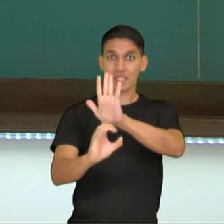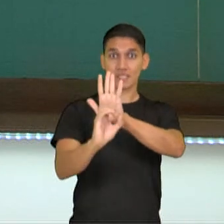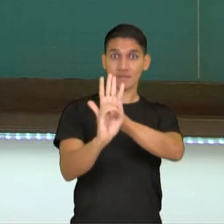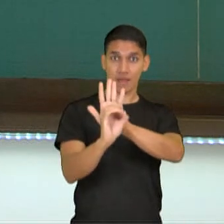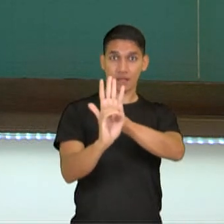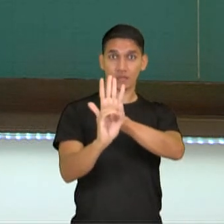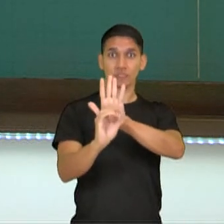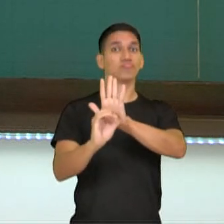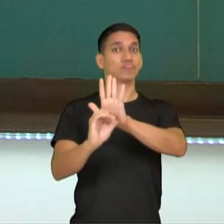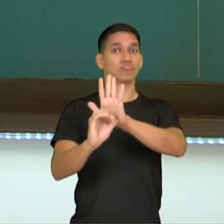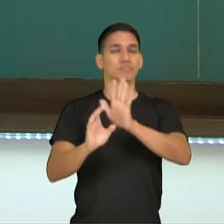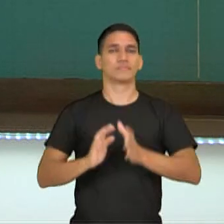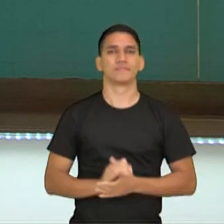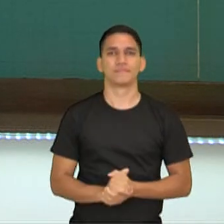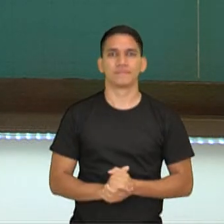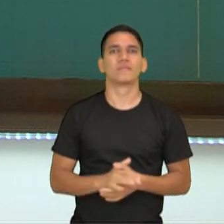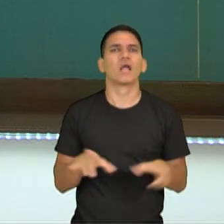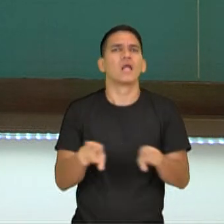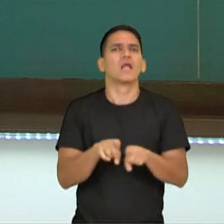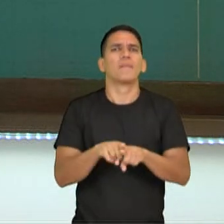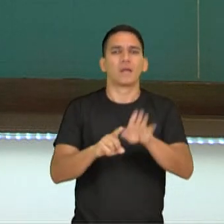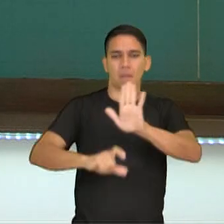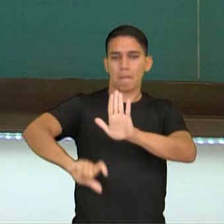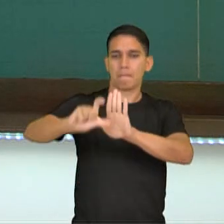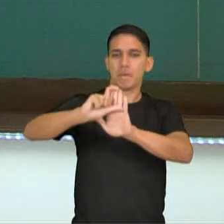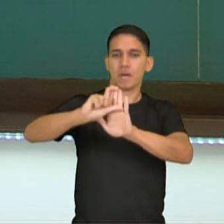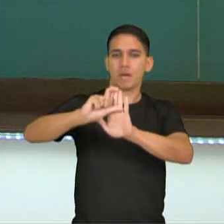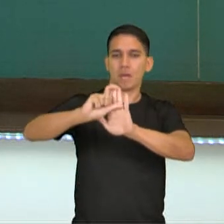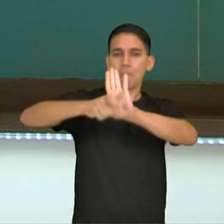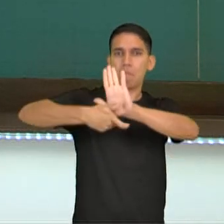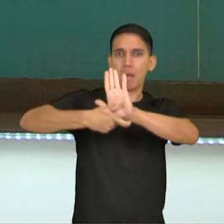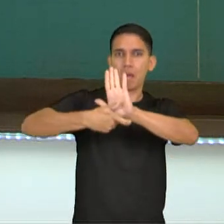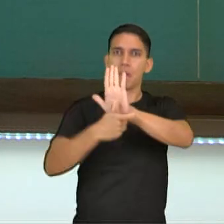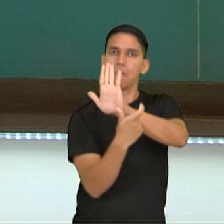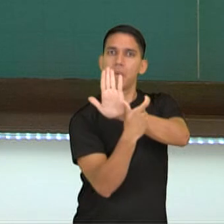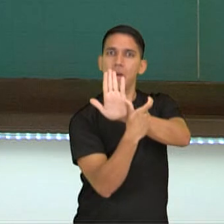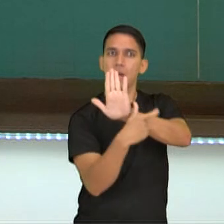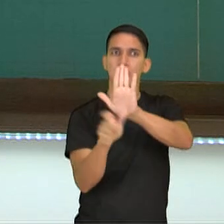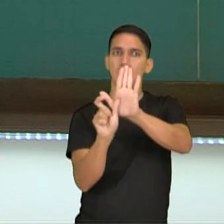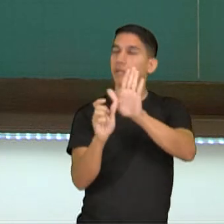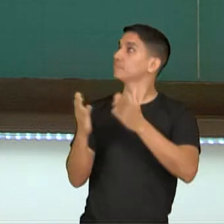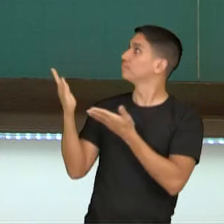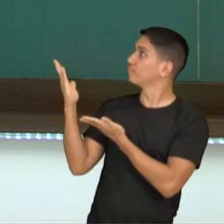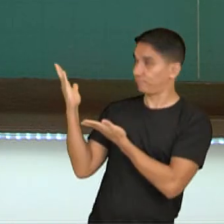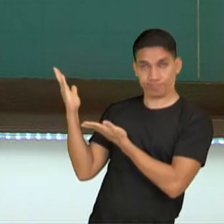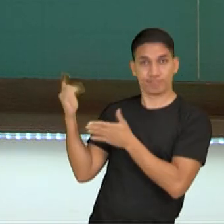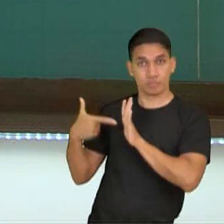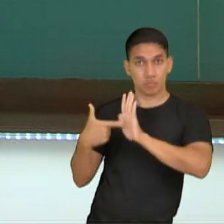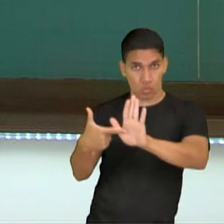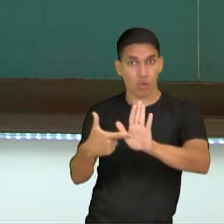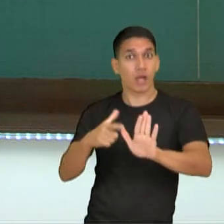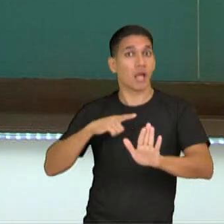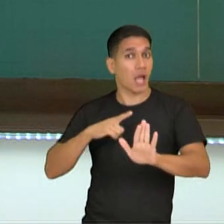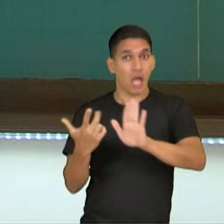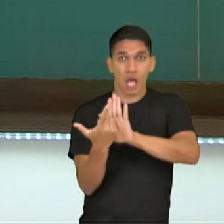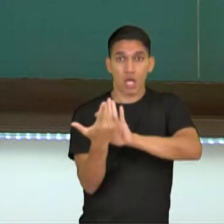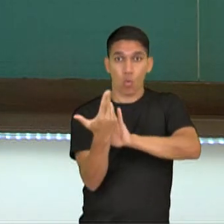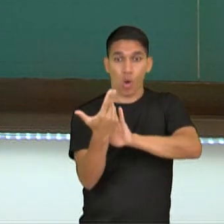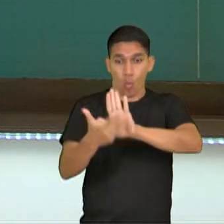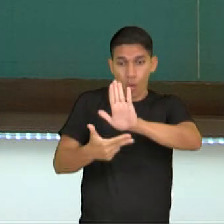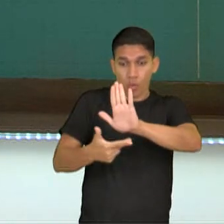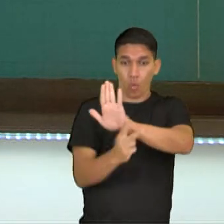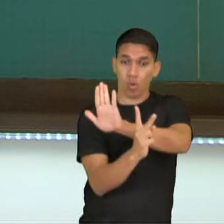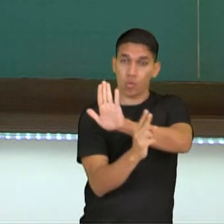0. Também que o raio é unitário. Esse raio está indicado na nossa figura, tá? Que é o raio, a distância do centro